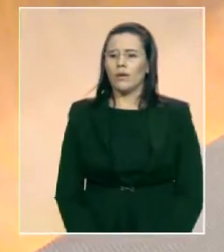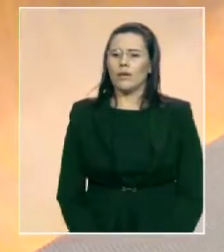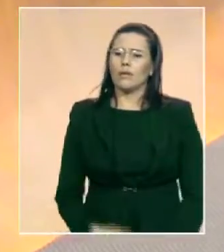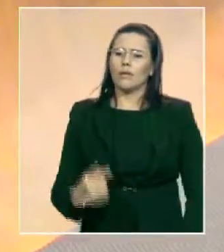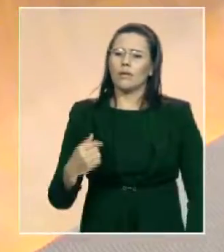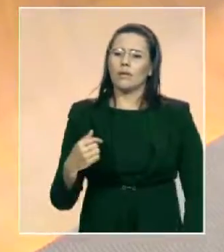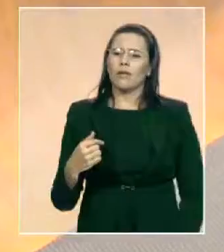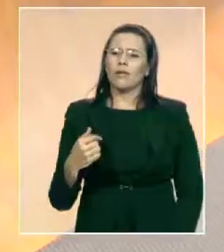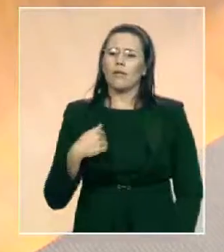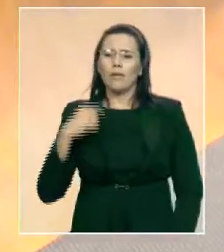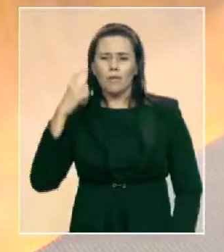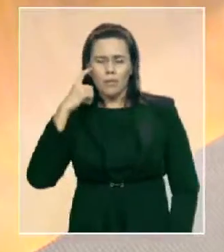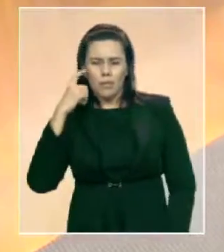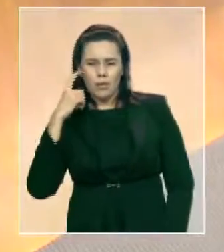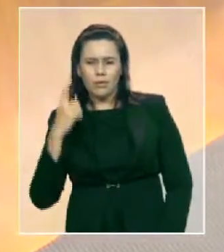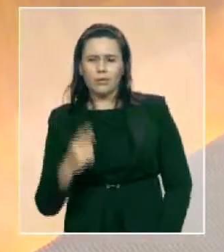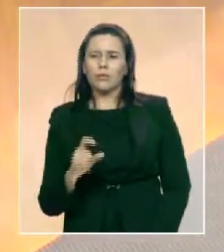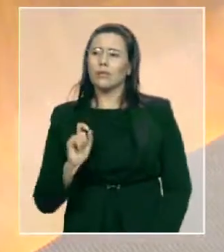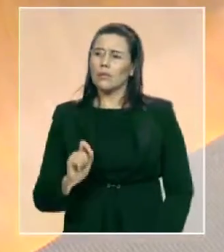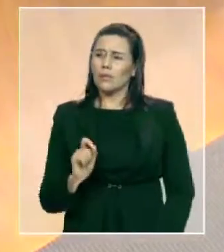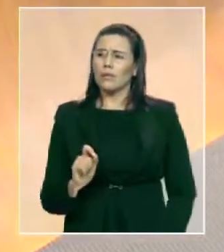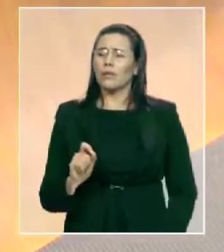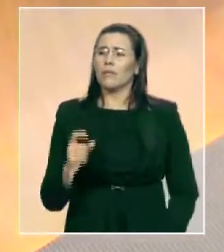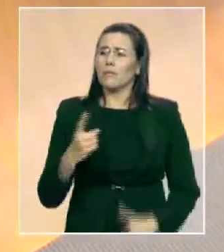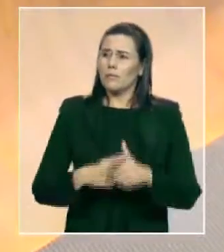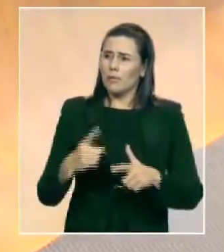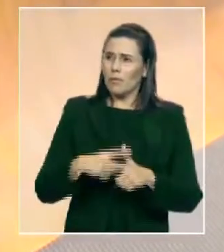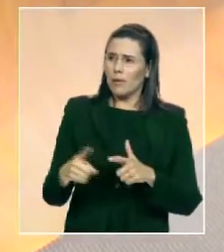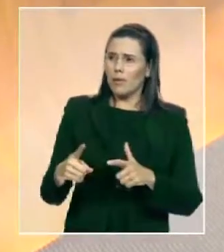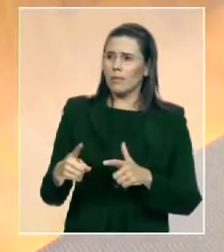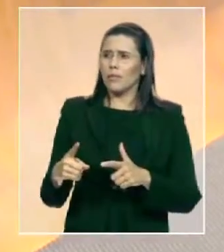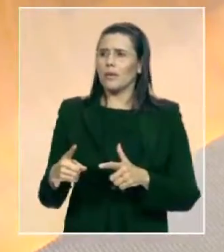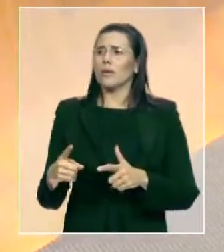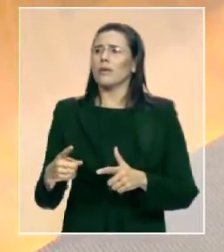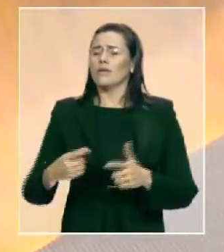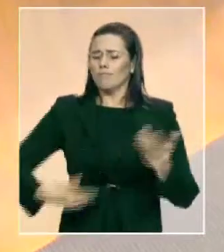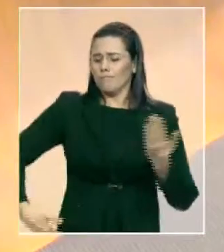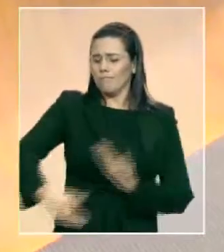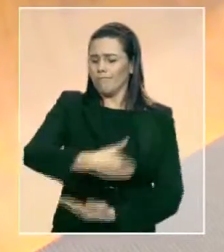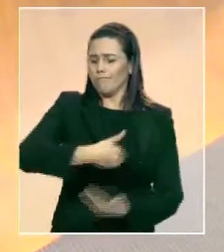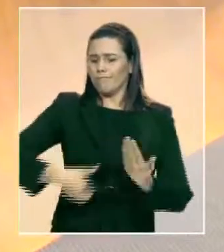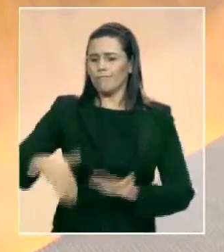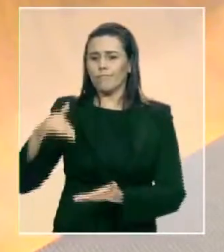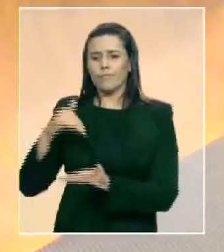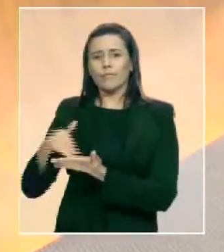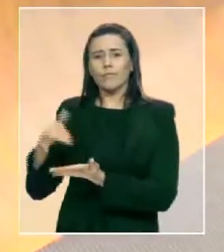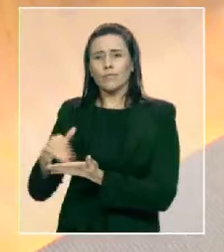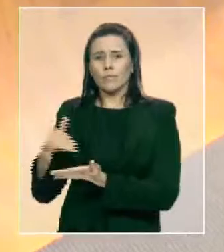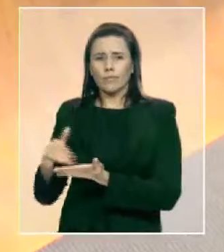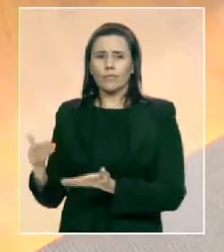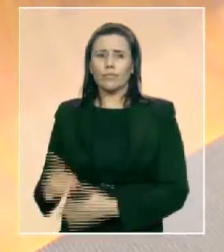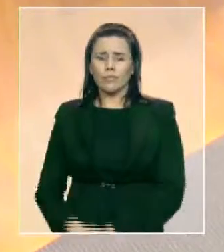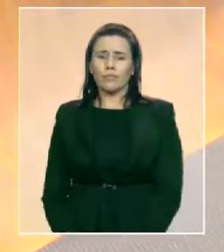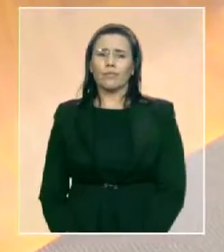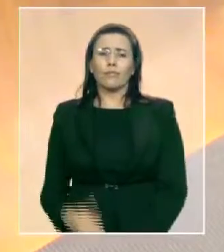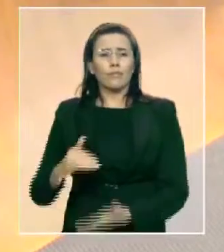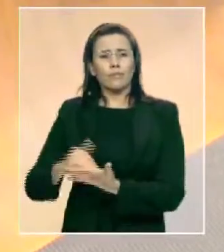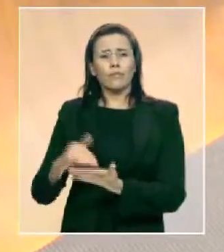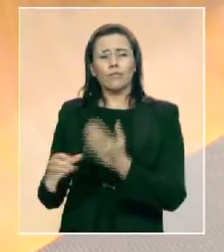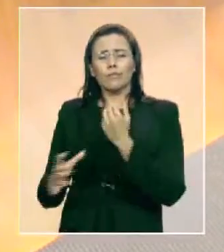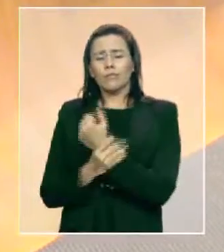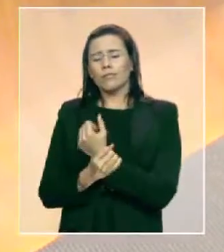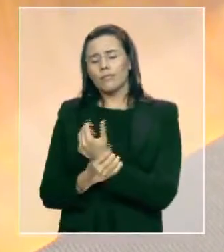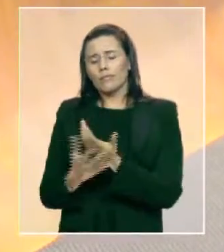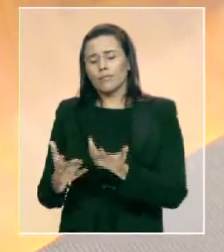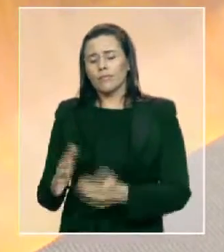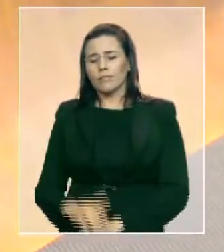problema de comando com o secretário. Que faz as remoções, o governador só toma conhecimento de